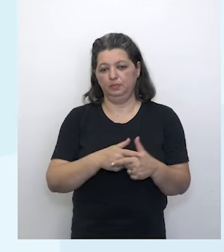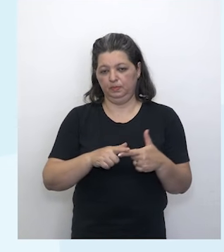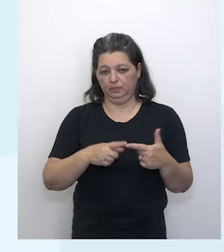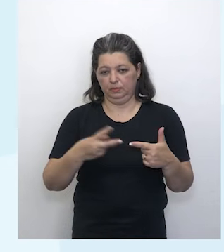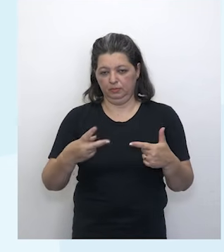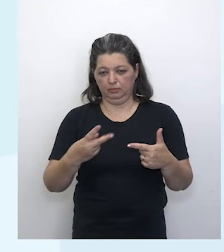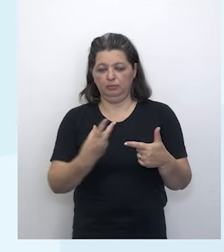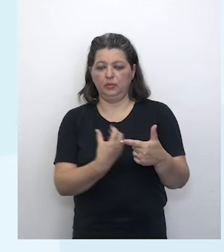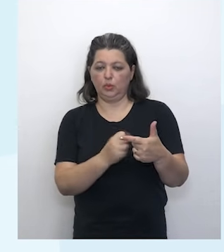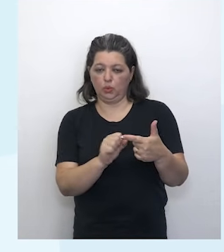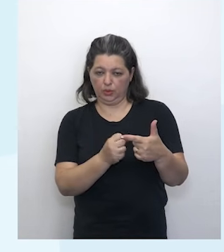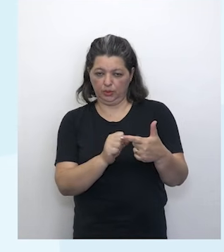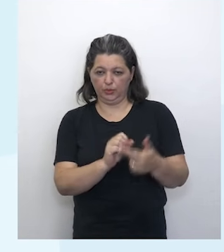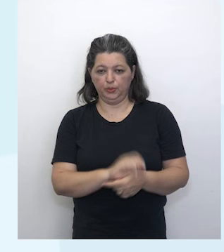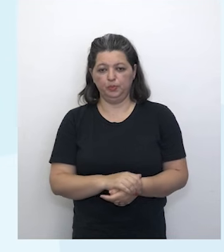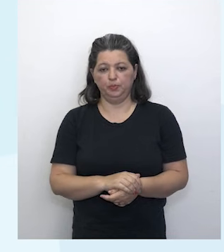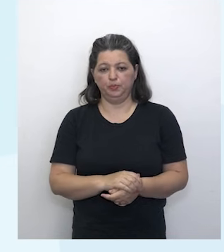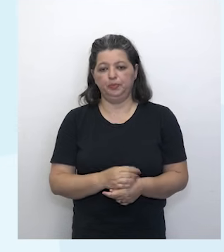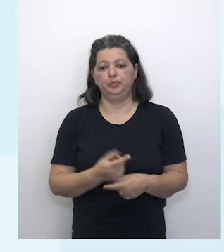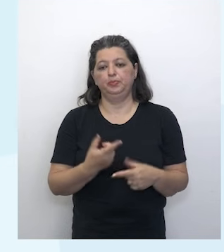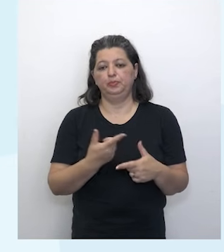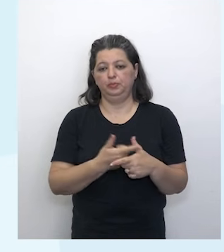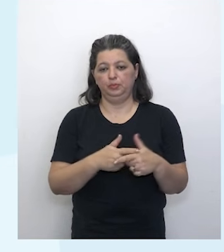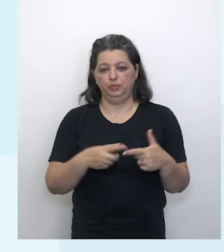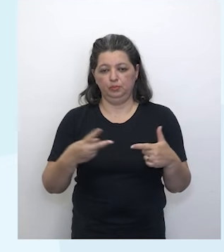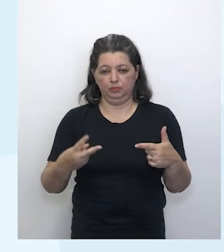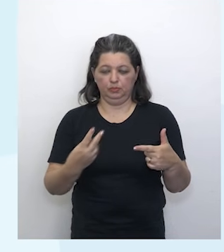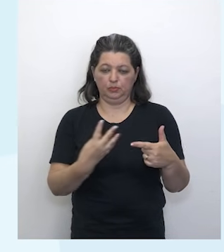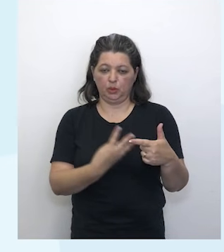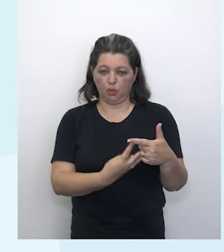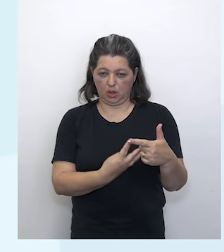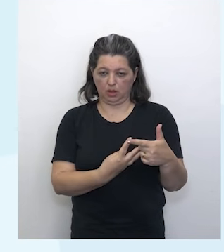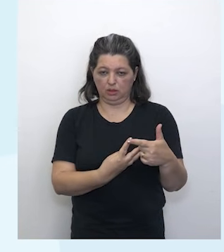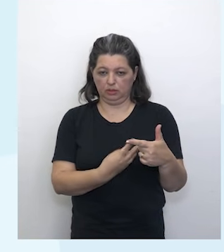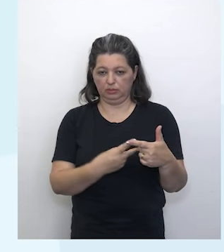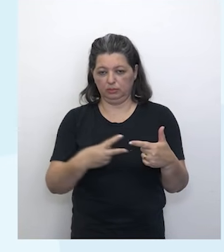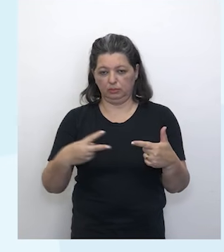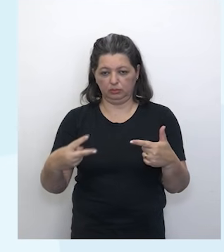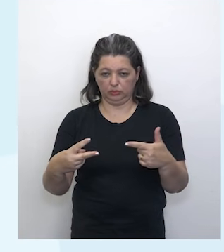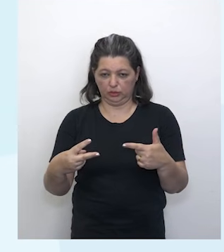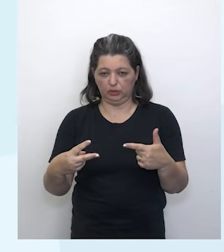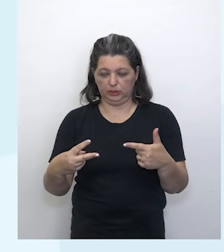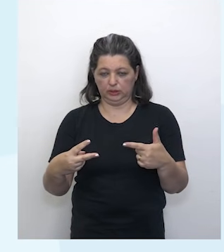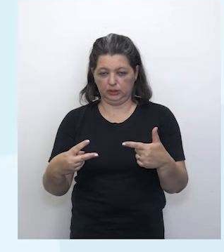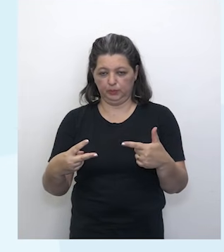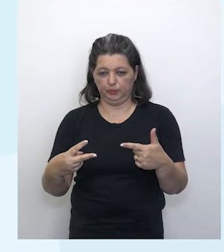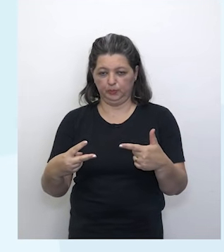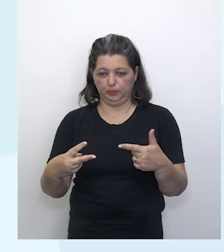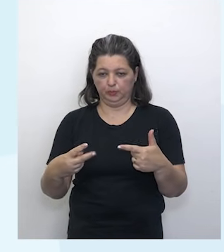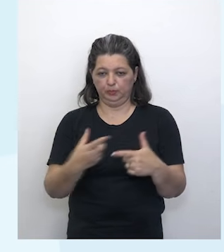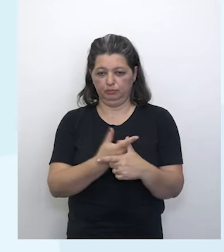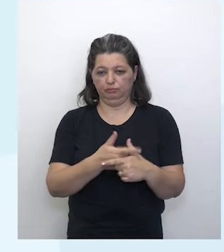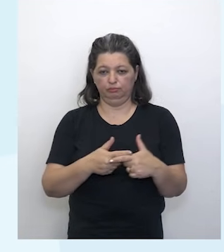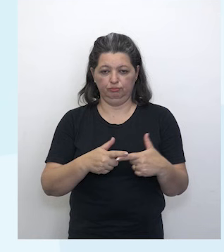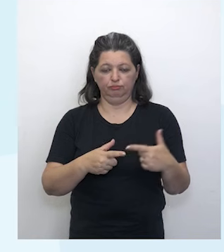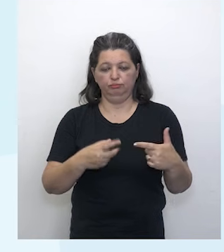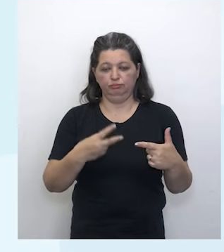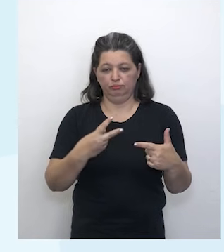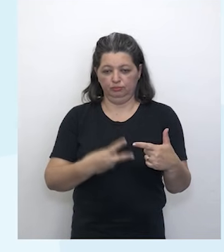8. Metade de 8 vai dar 4. Metade de 4 vai dar 2. E metade de 2